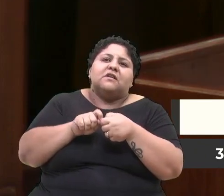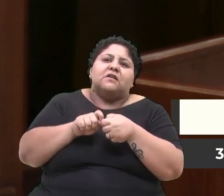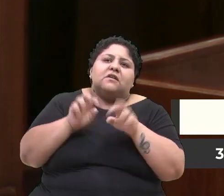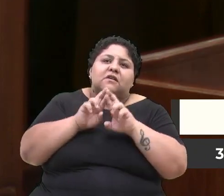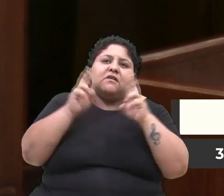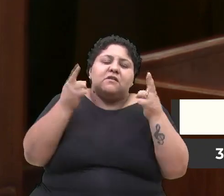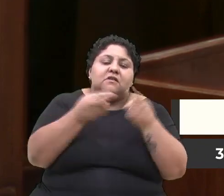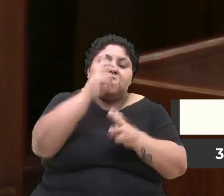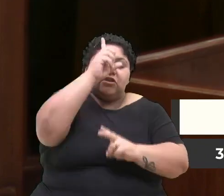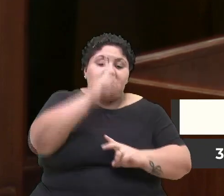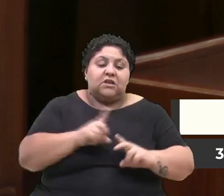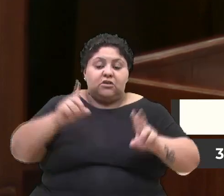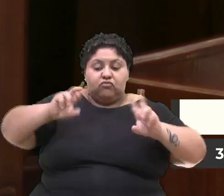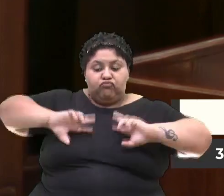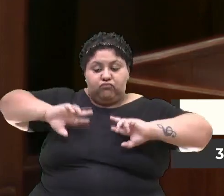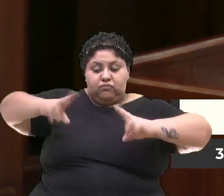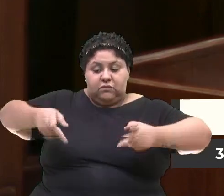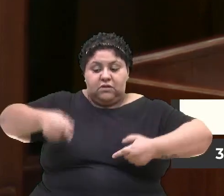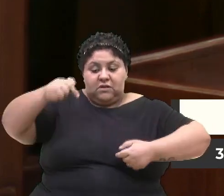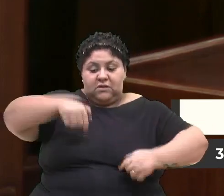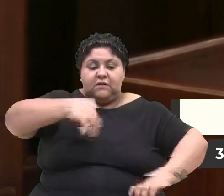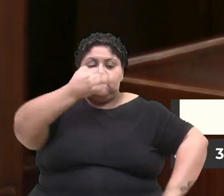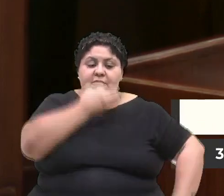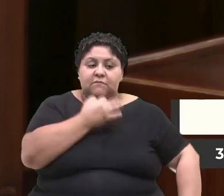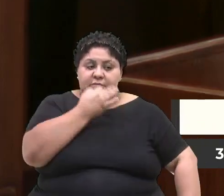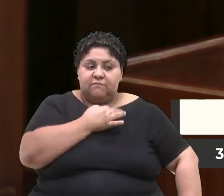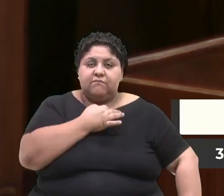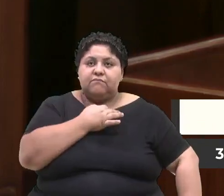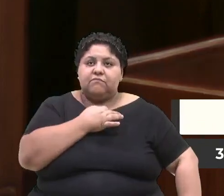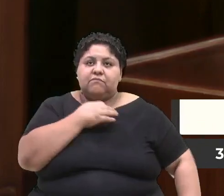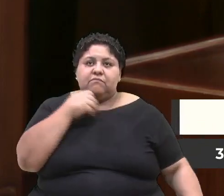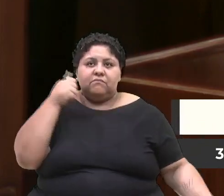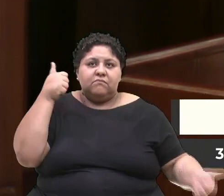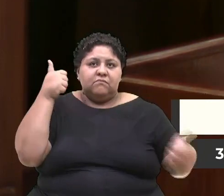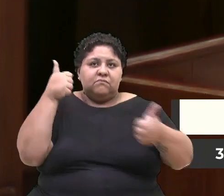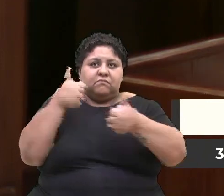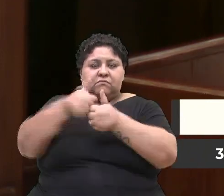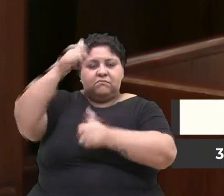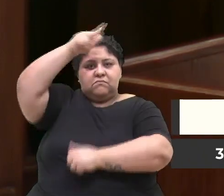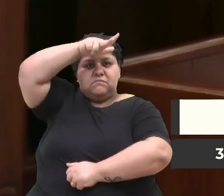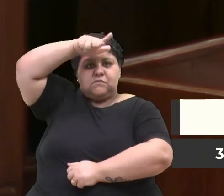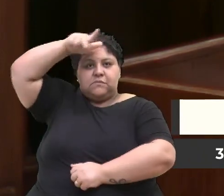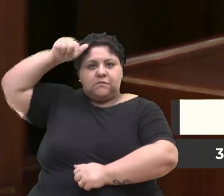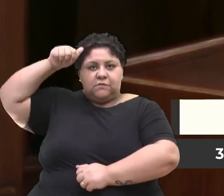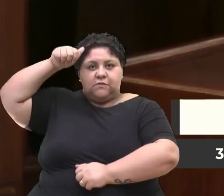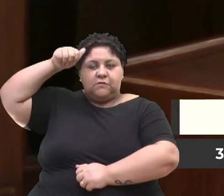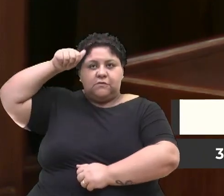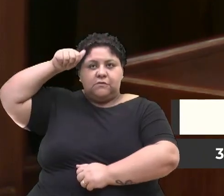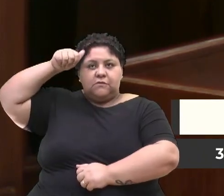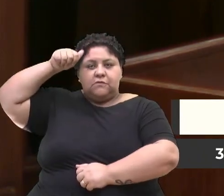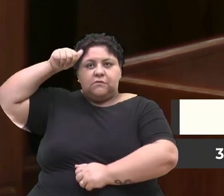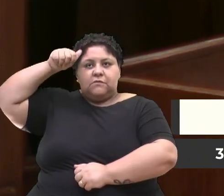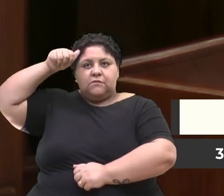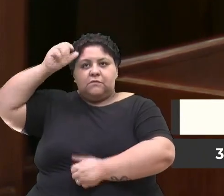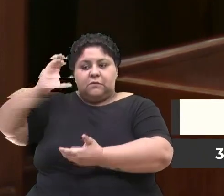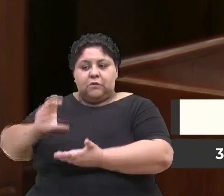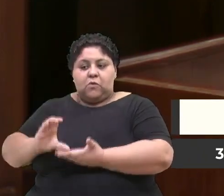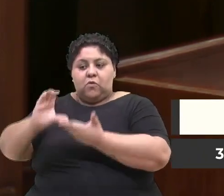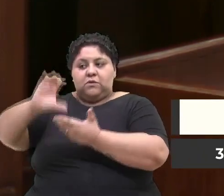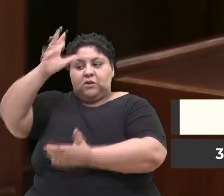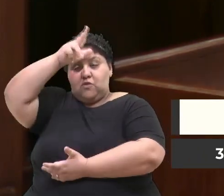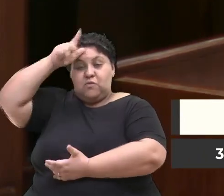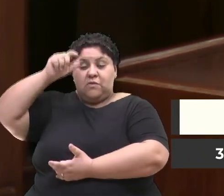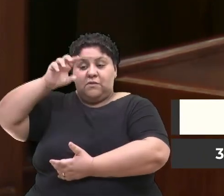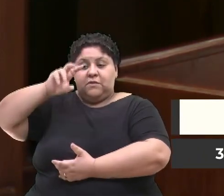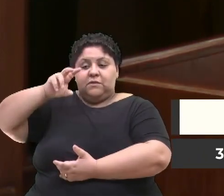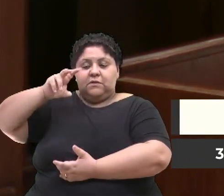Direitos Humanos de Caxias do Sul, junto com a Prefeitura e com o Conselho Municipal de Direitos Humanos, e